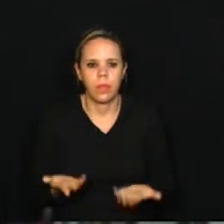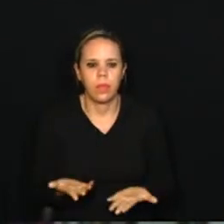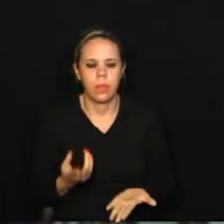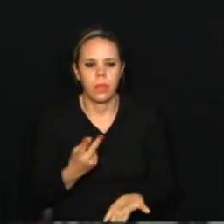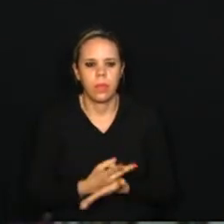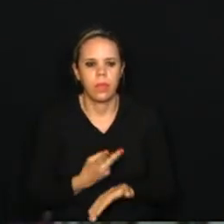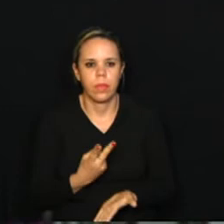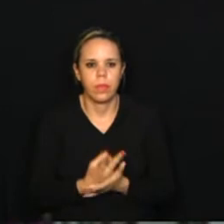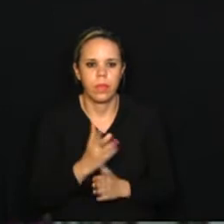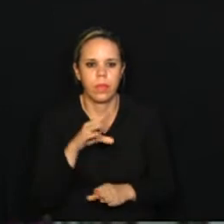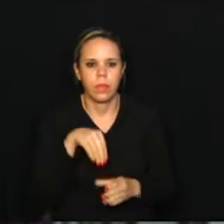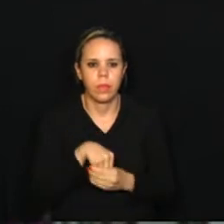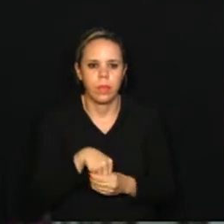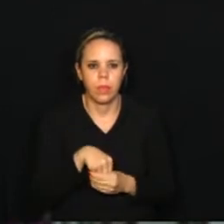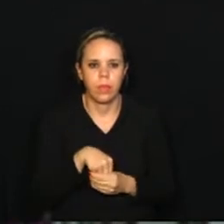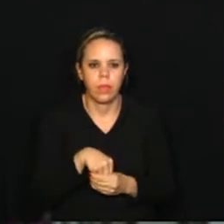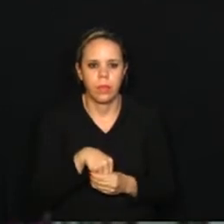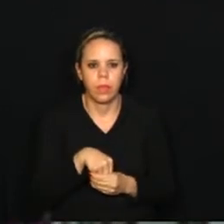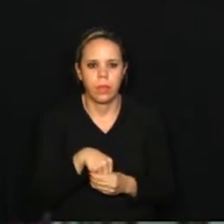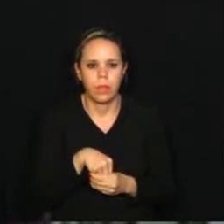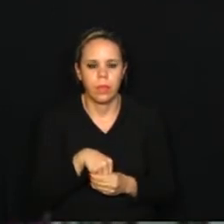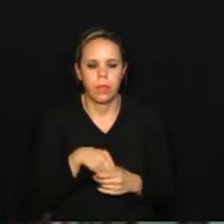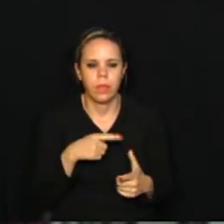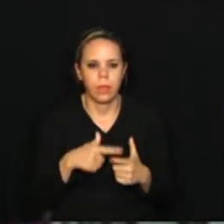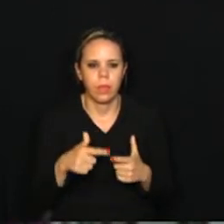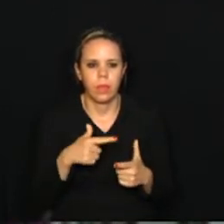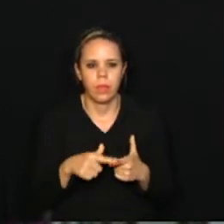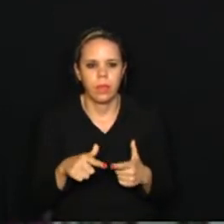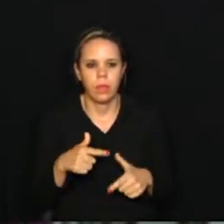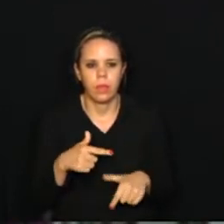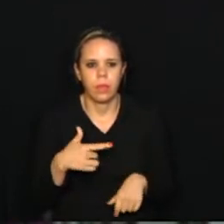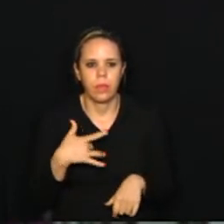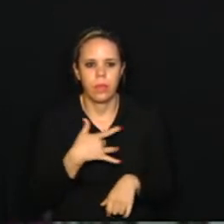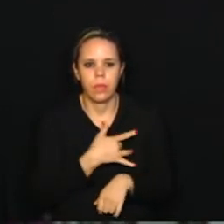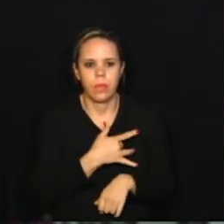Mesmo dentro desse pessoal com comorbidades,